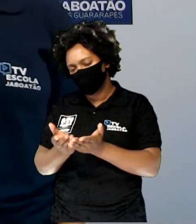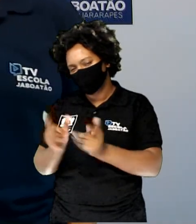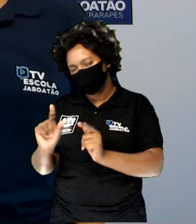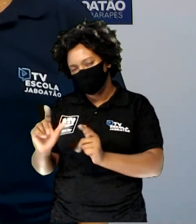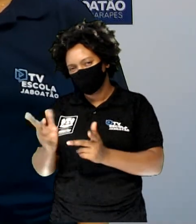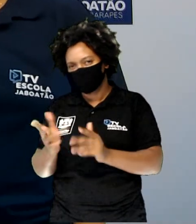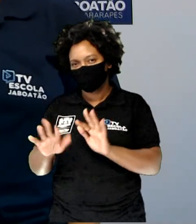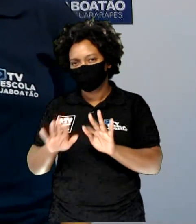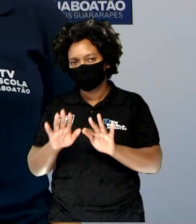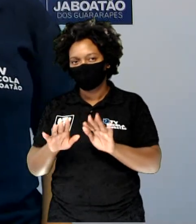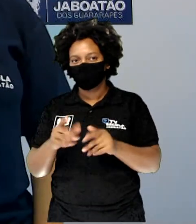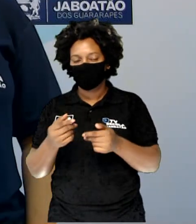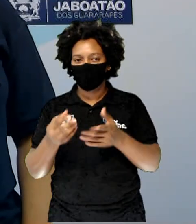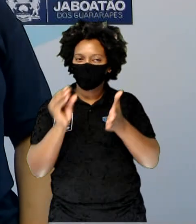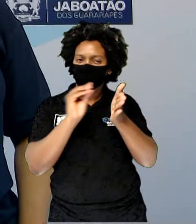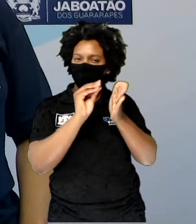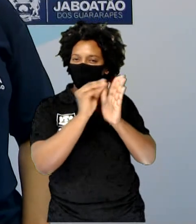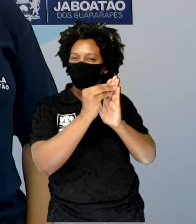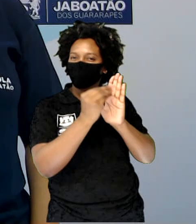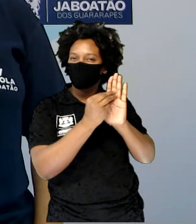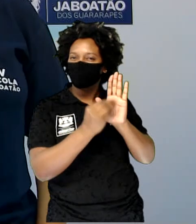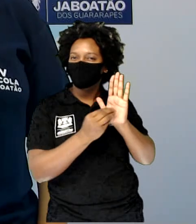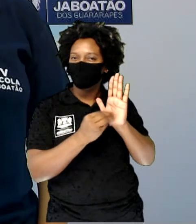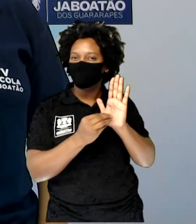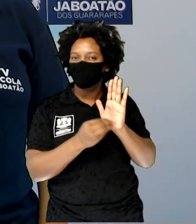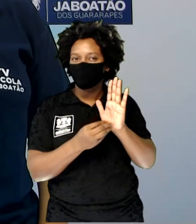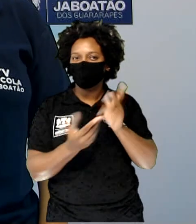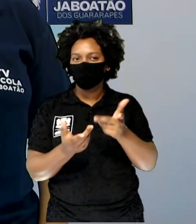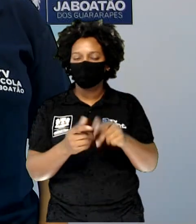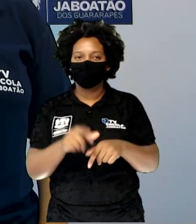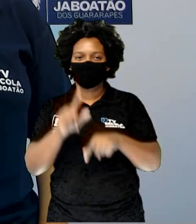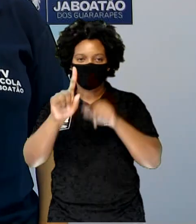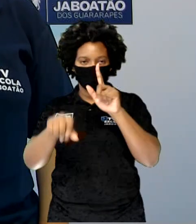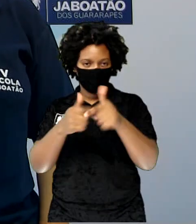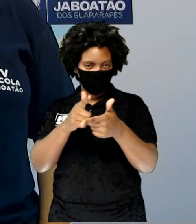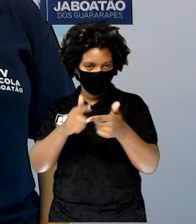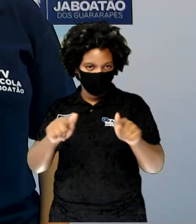né? Então, essas marcas dão